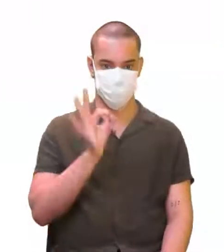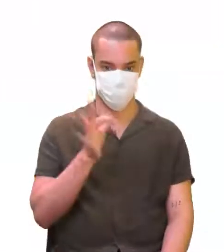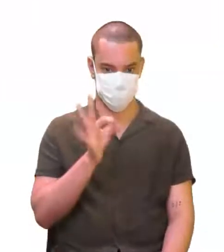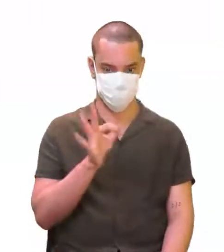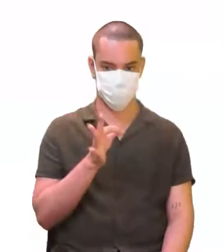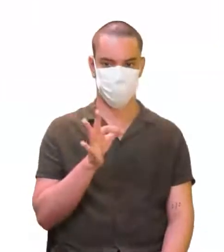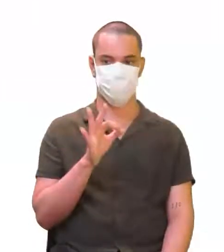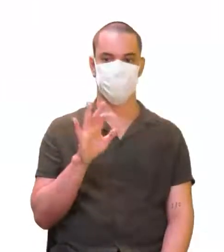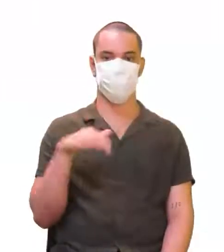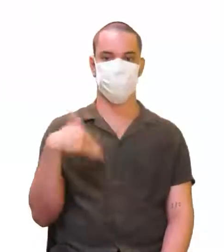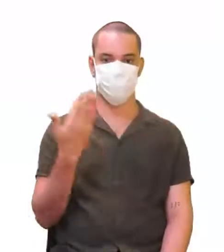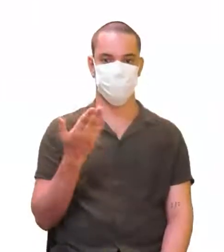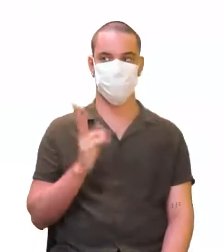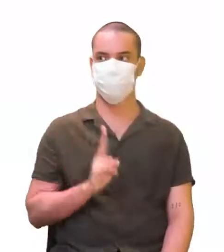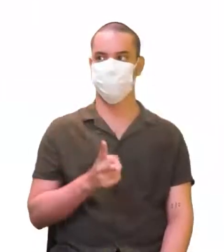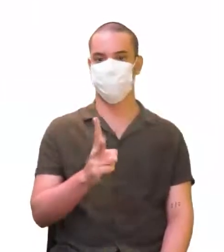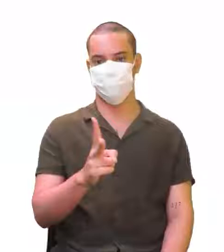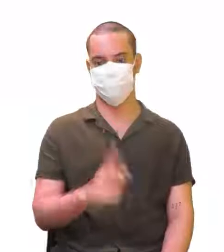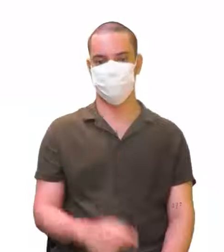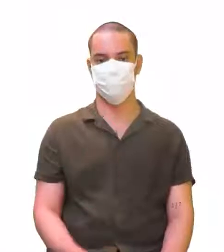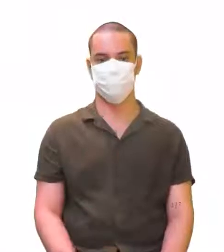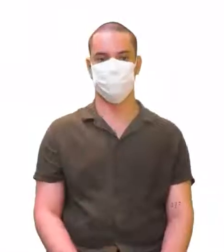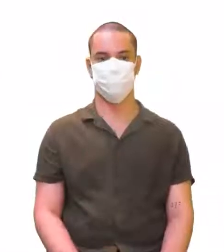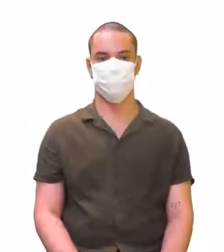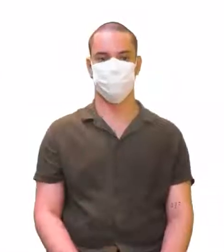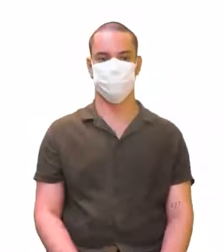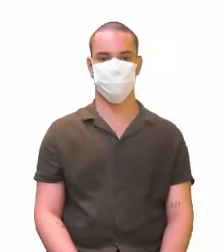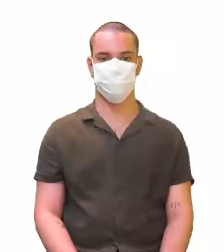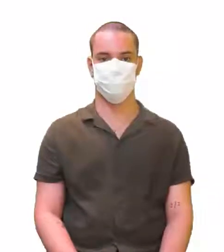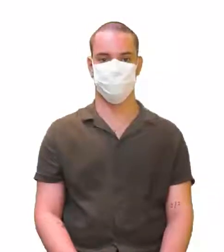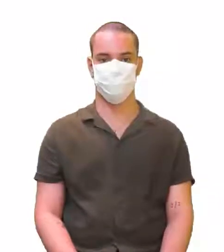Ok, seguindo aí então.